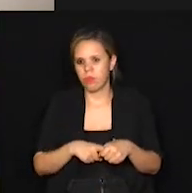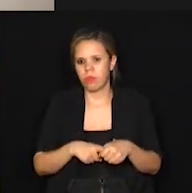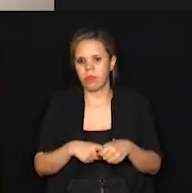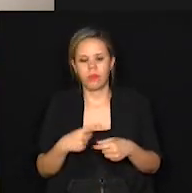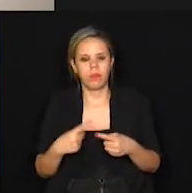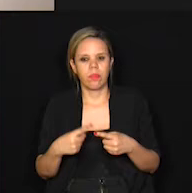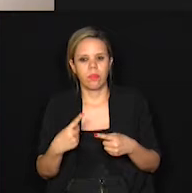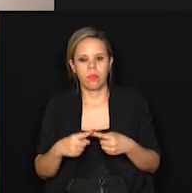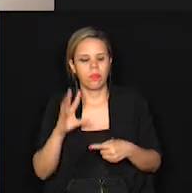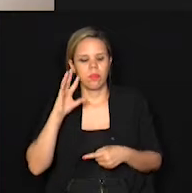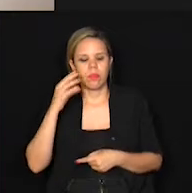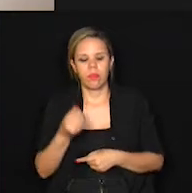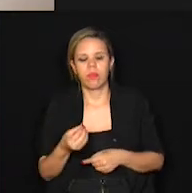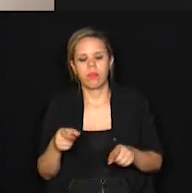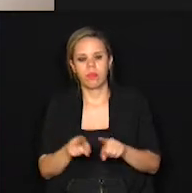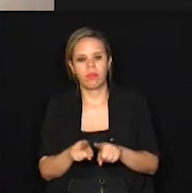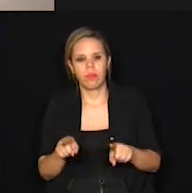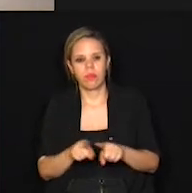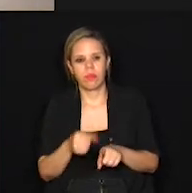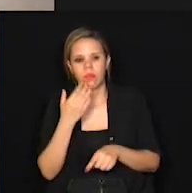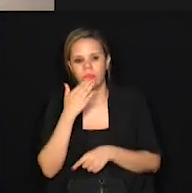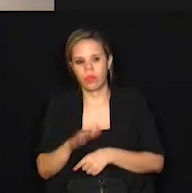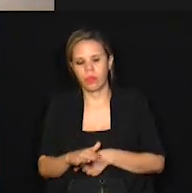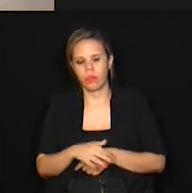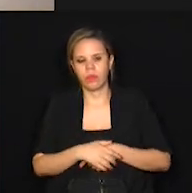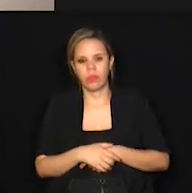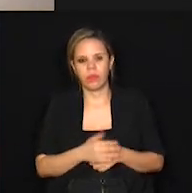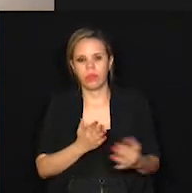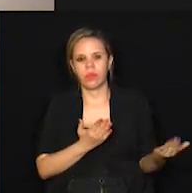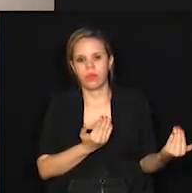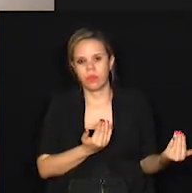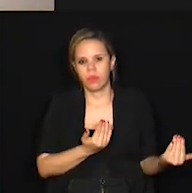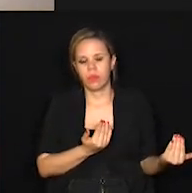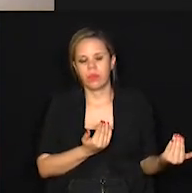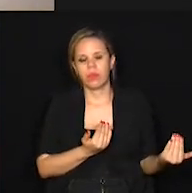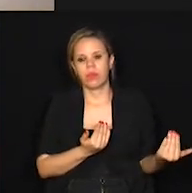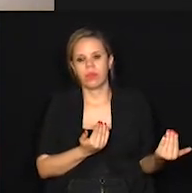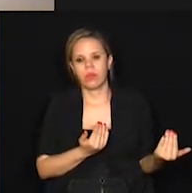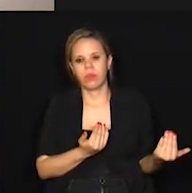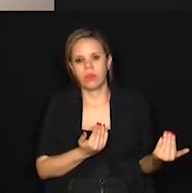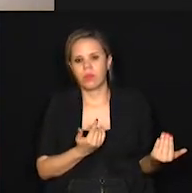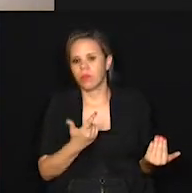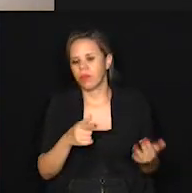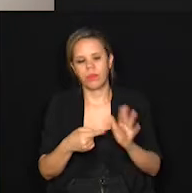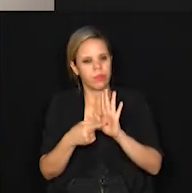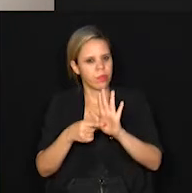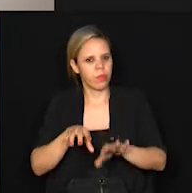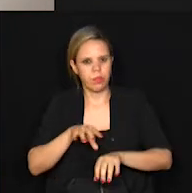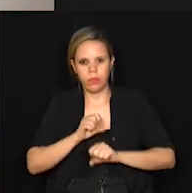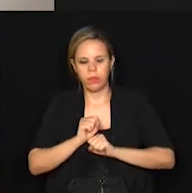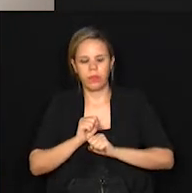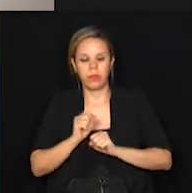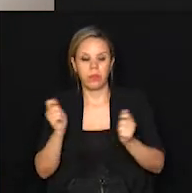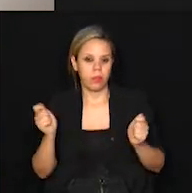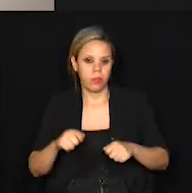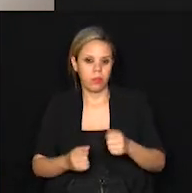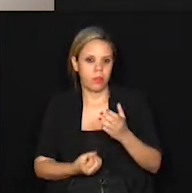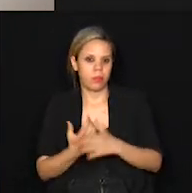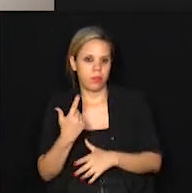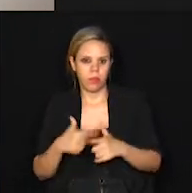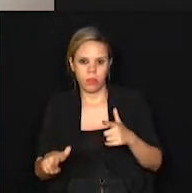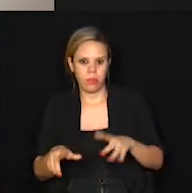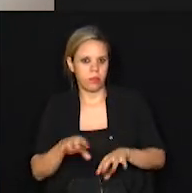nós entendemos também que as crianças, os jovens, eles são assintomáticos aí, eles podem estar com